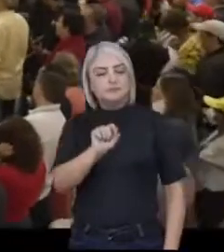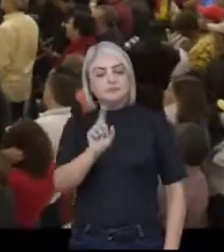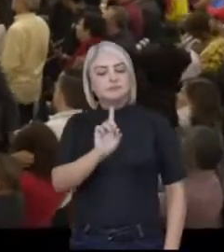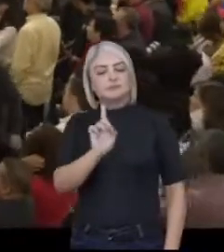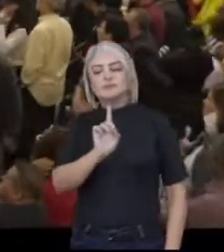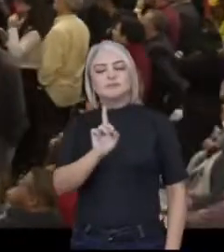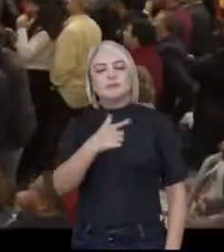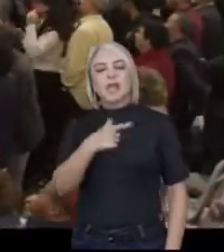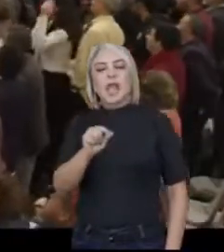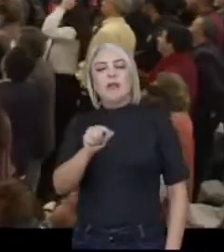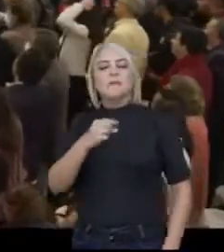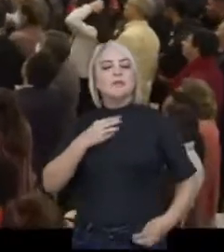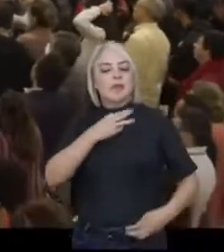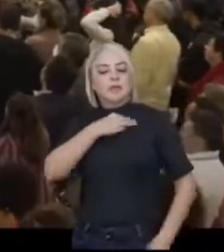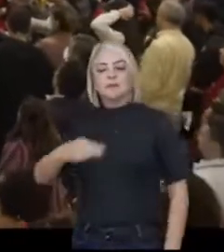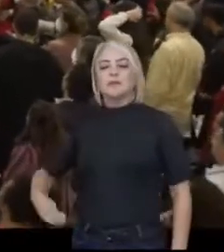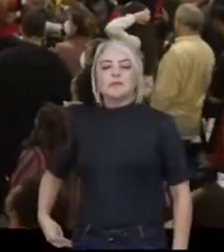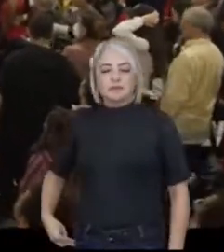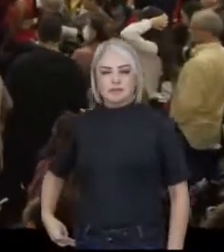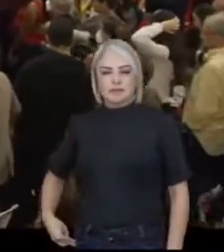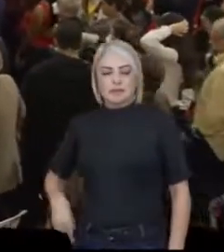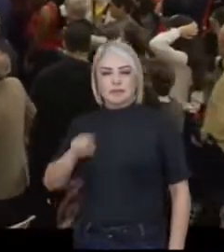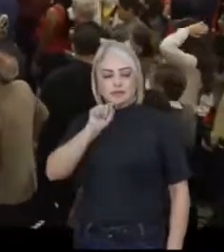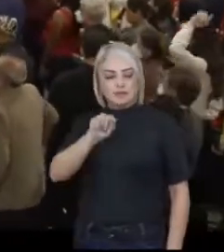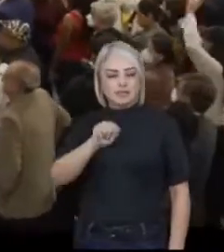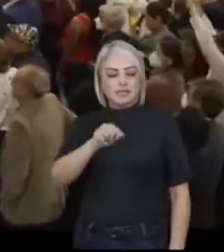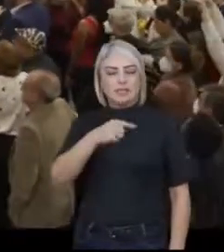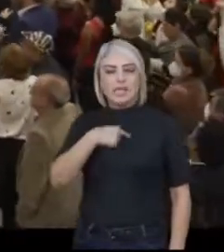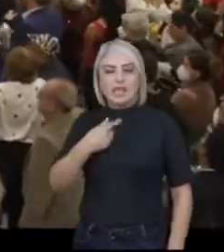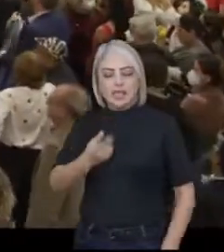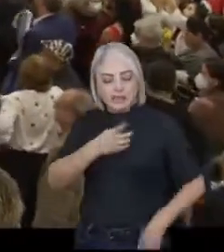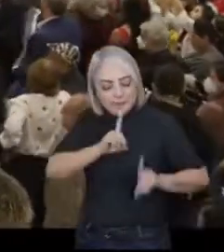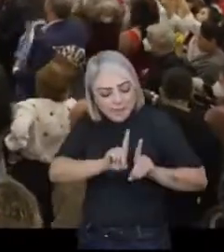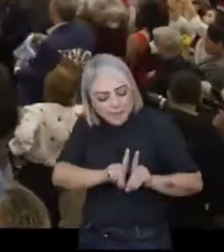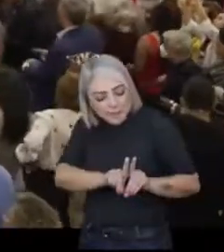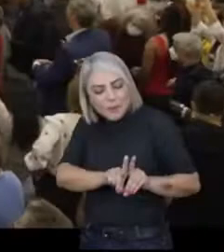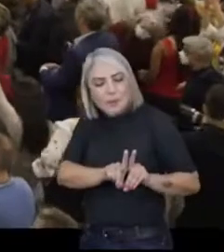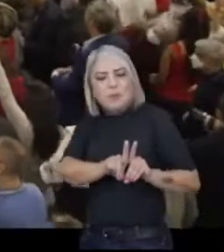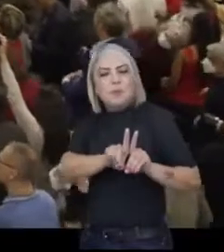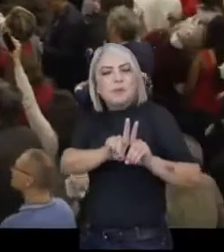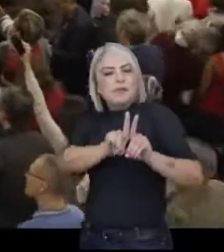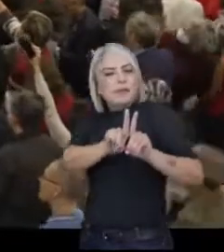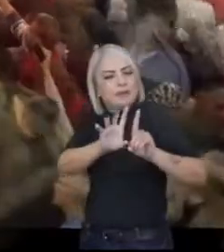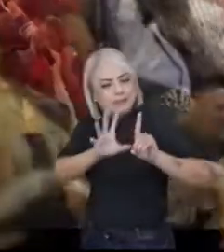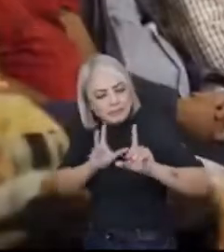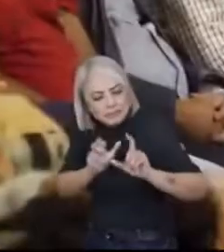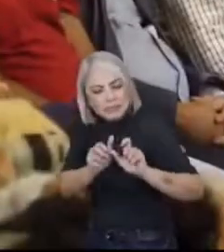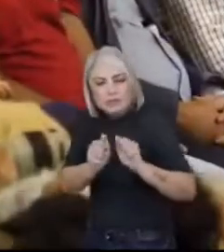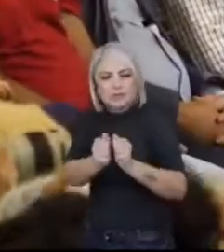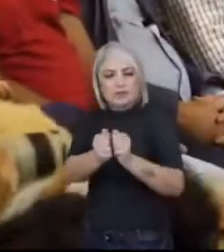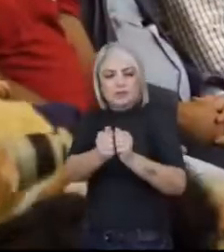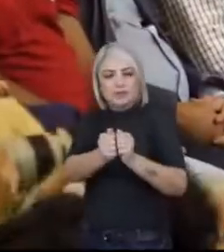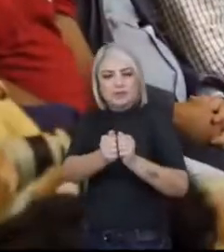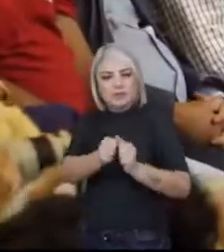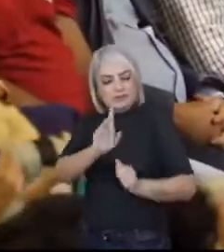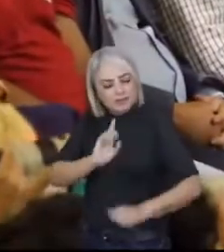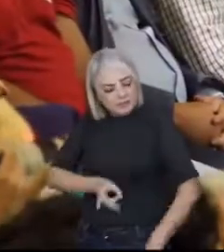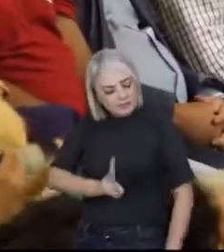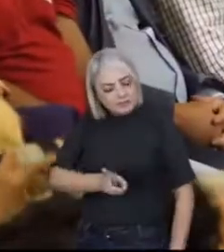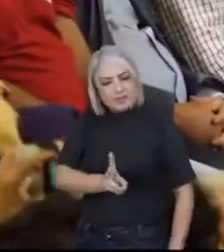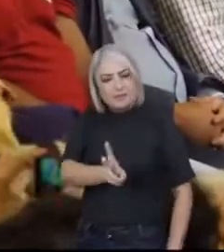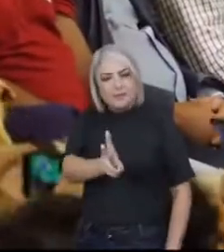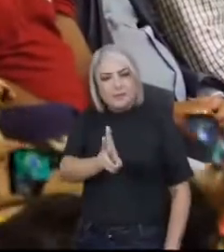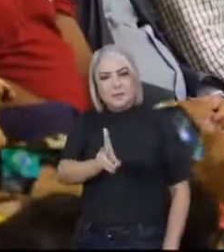ministra, mas você vai ser minha companheira de todas as horas, como você foi desde o dia que nós